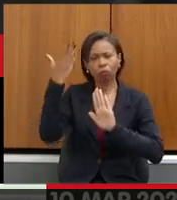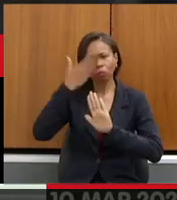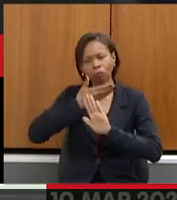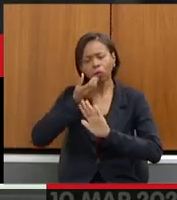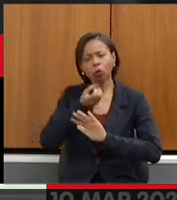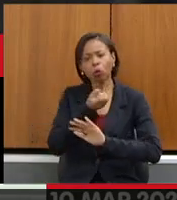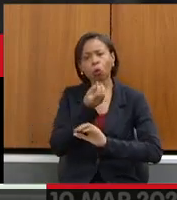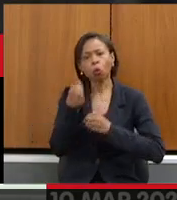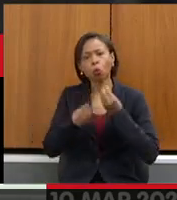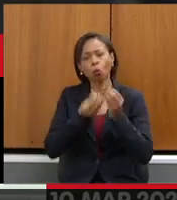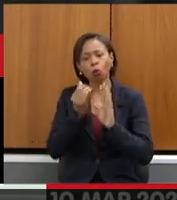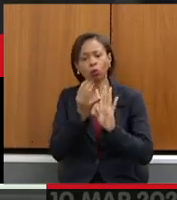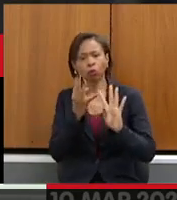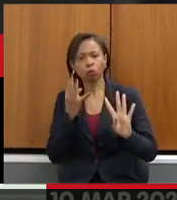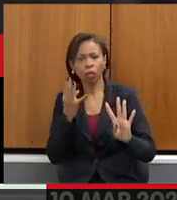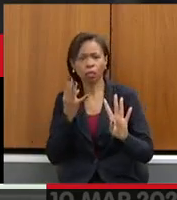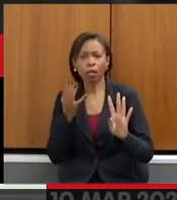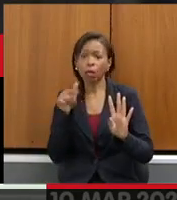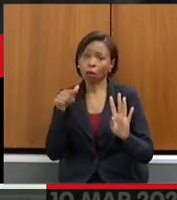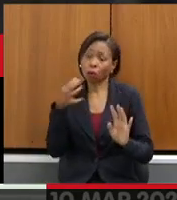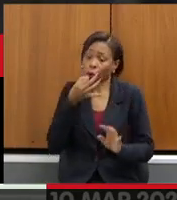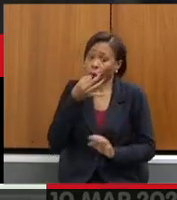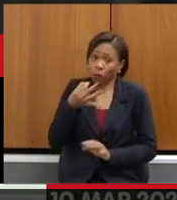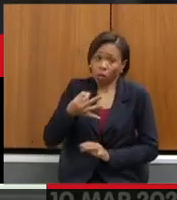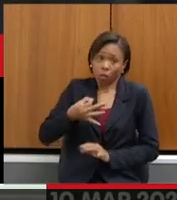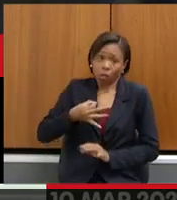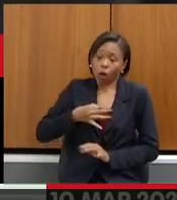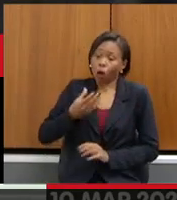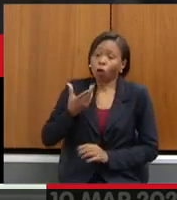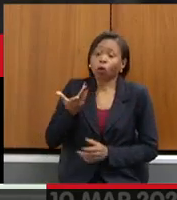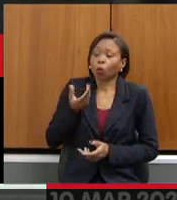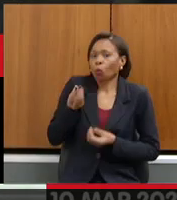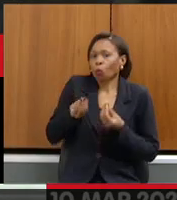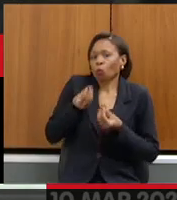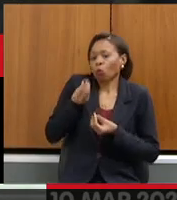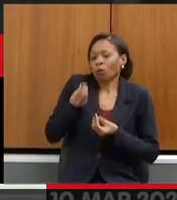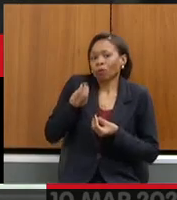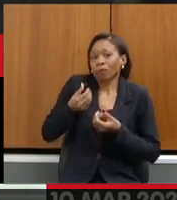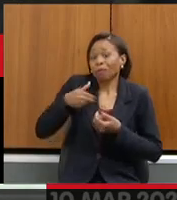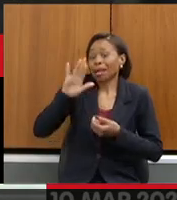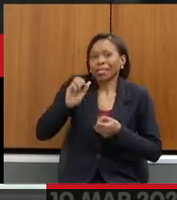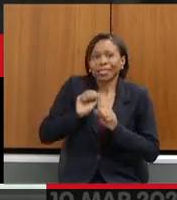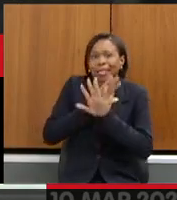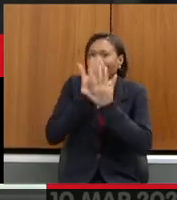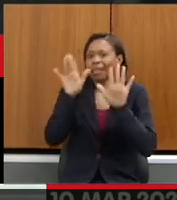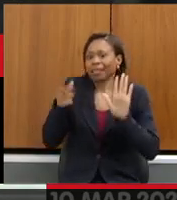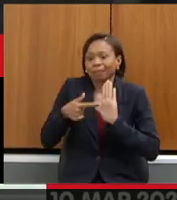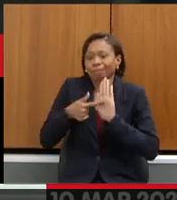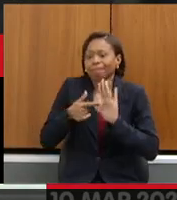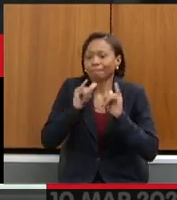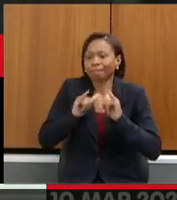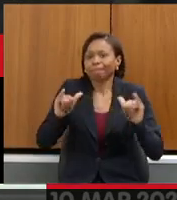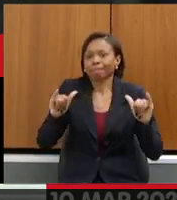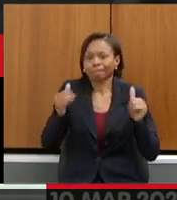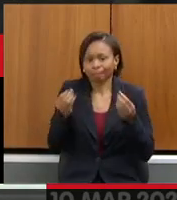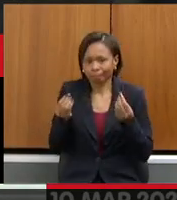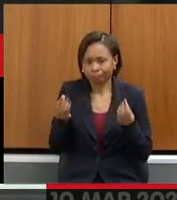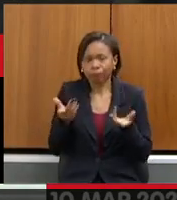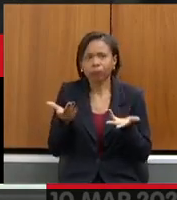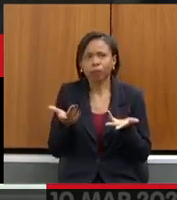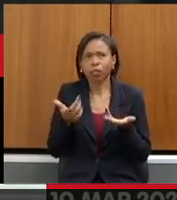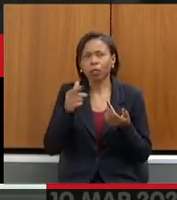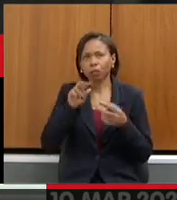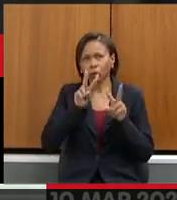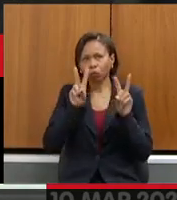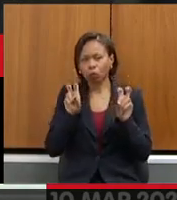Aceito sugestão se tiver jeito de ser mais transparente do o e em relação ao momento da vacinação e o reforço